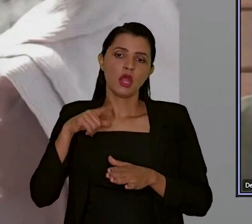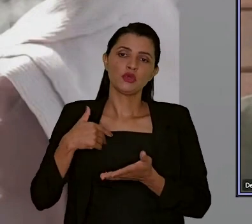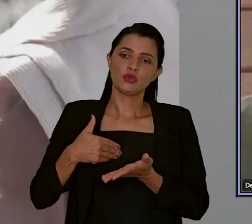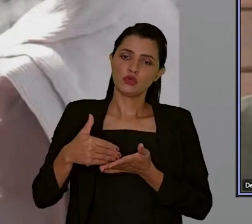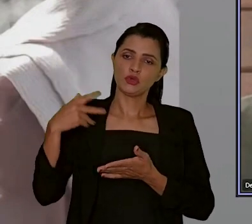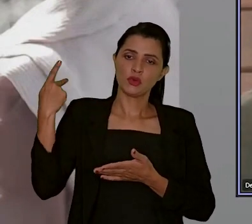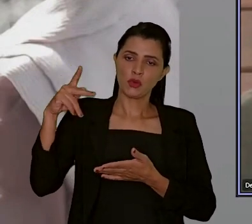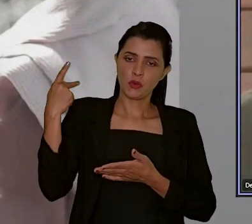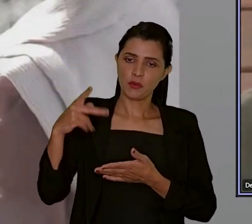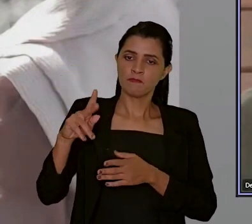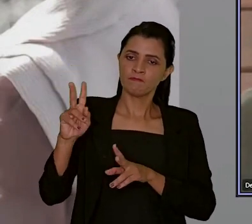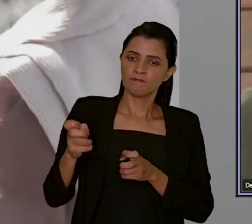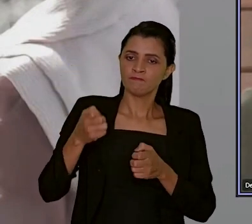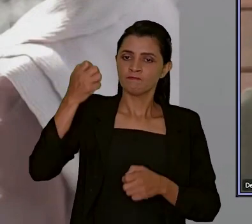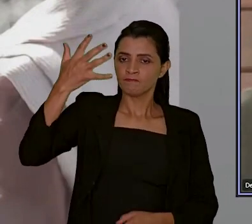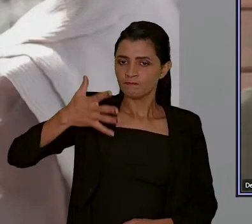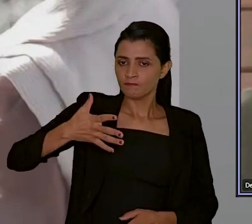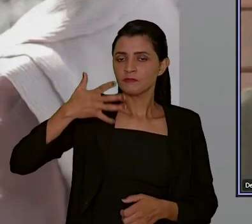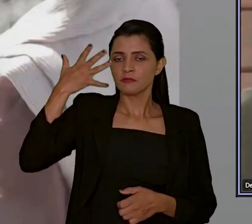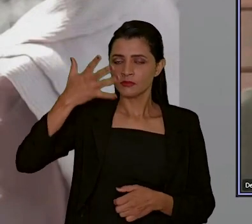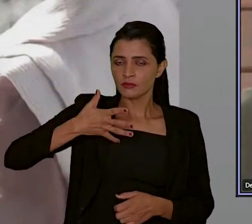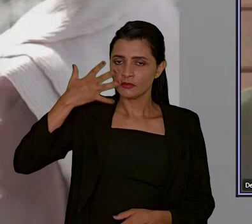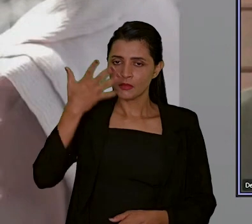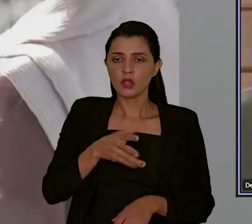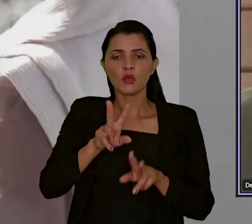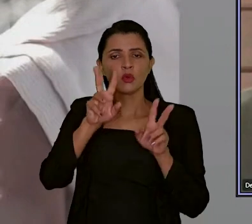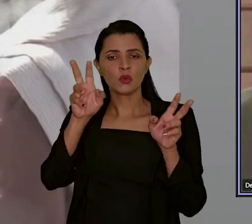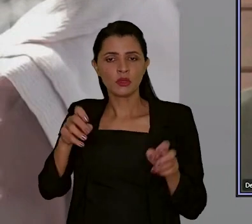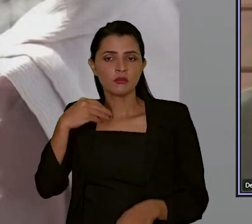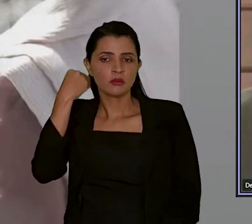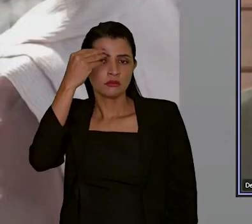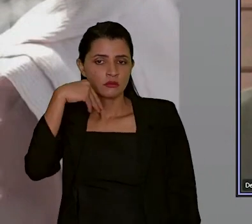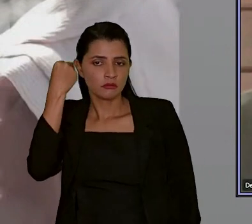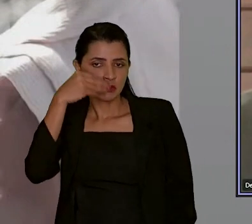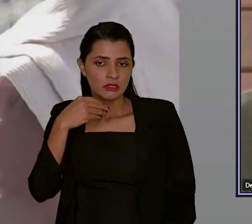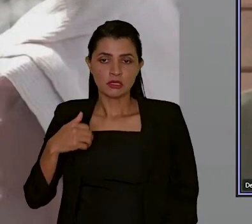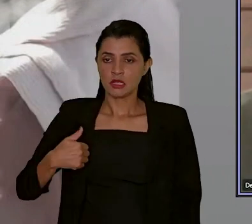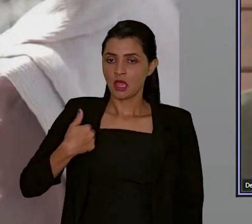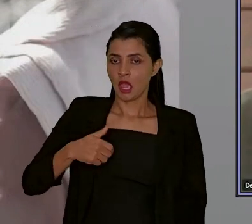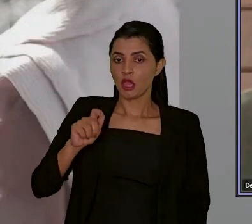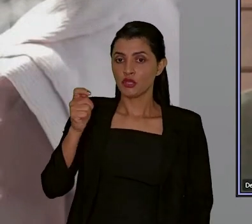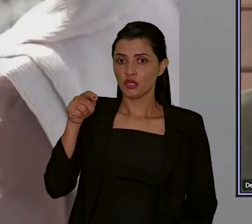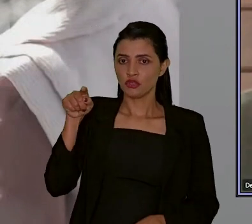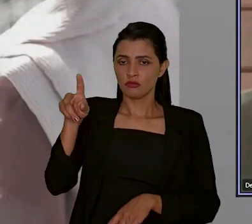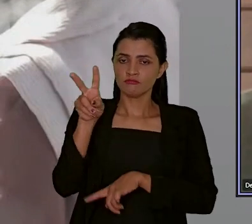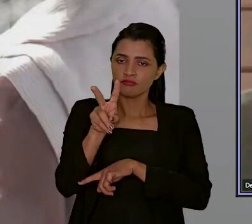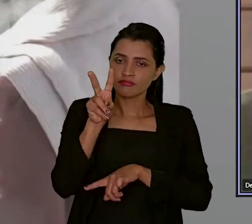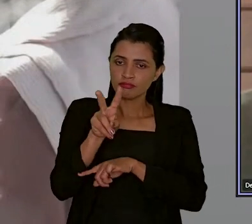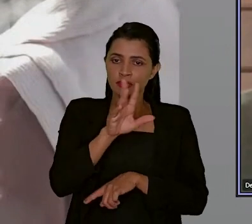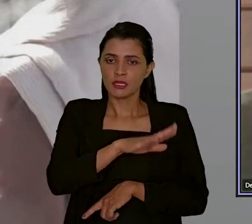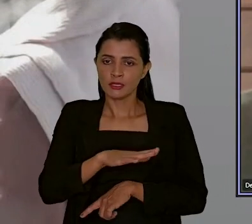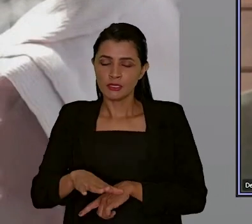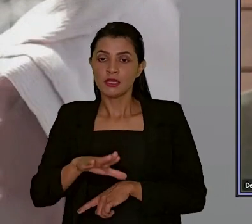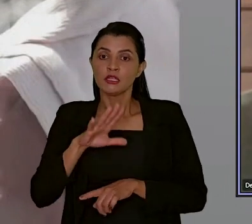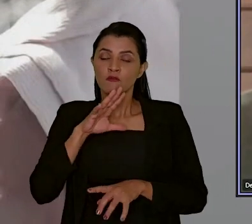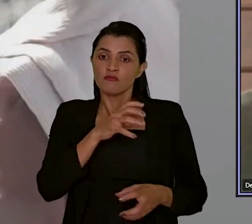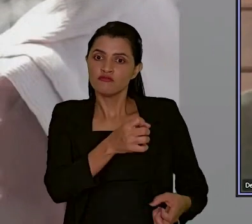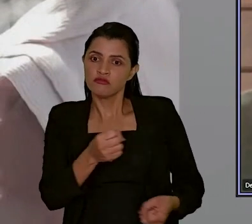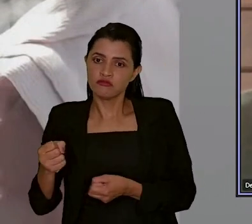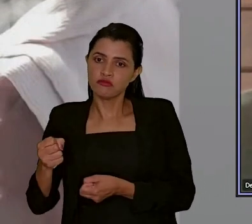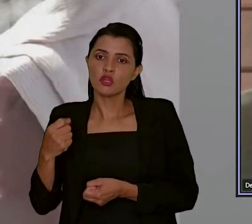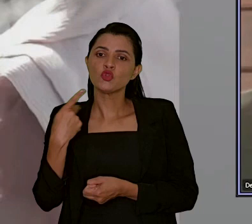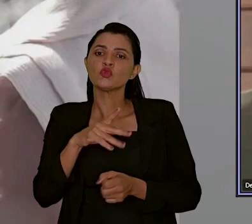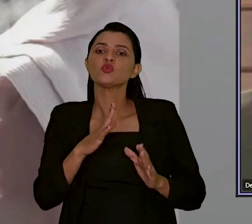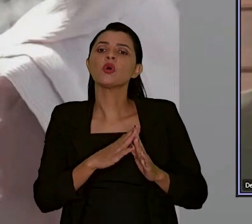iniciar sua explanação, que será sobre o tema Experiência Argentina na proteção da criança subtraída de